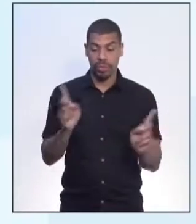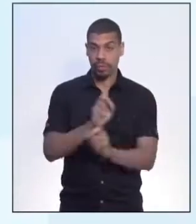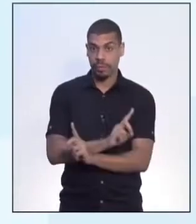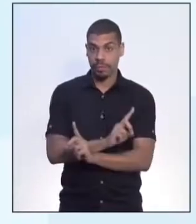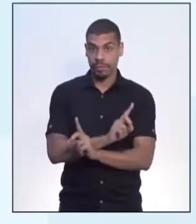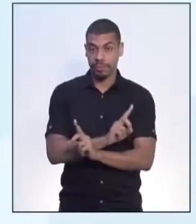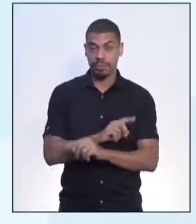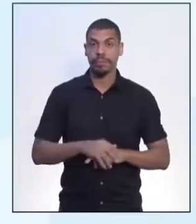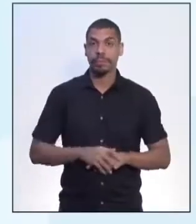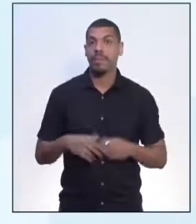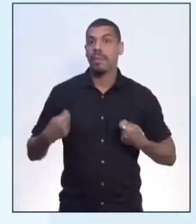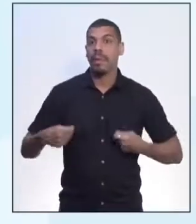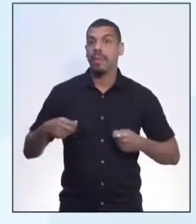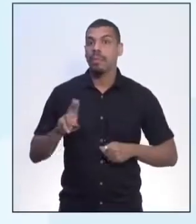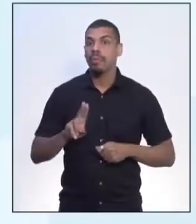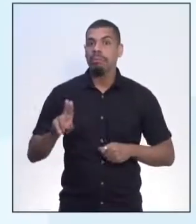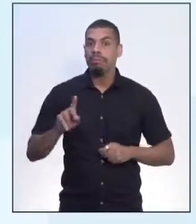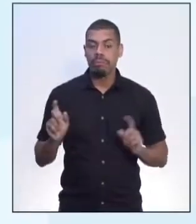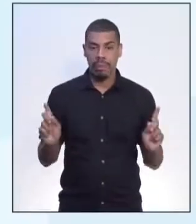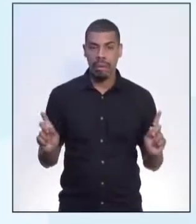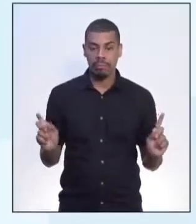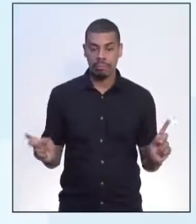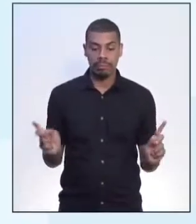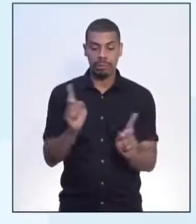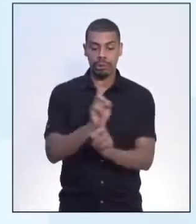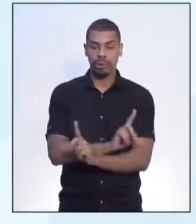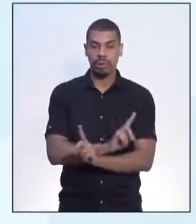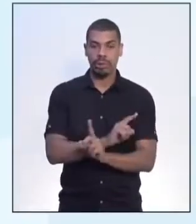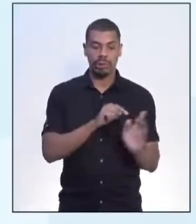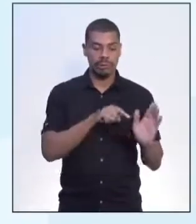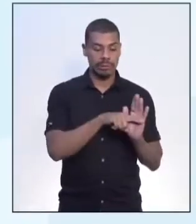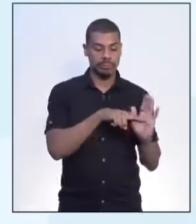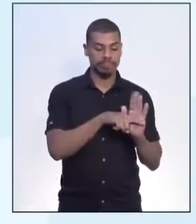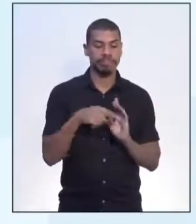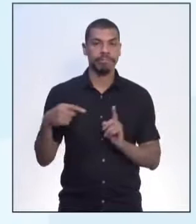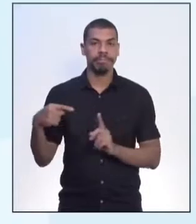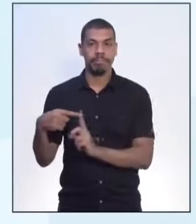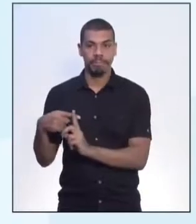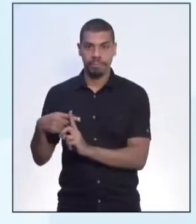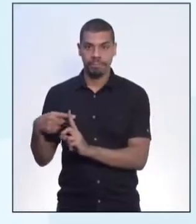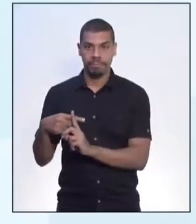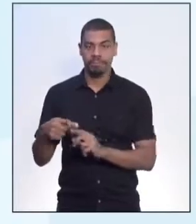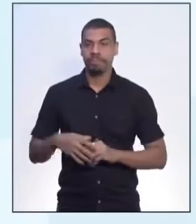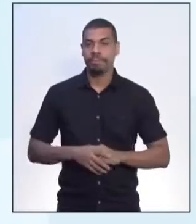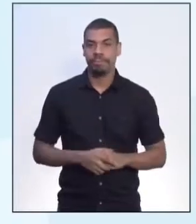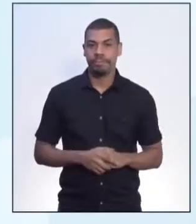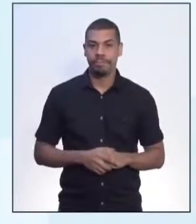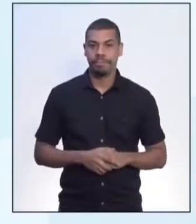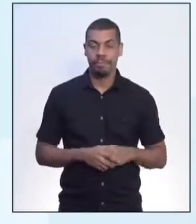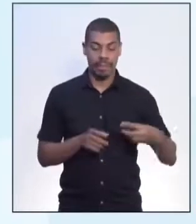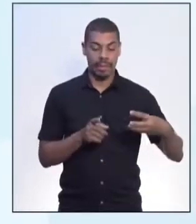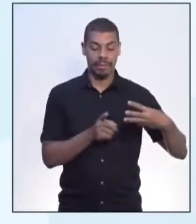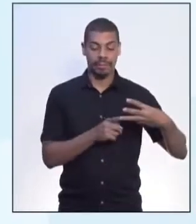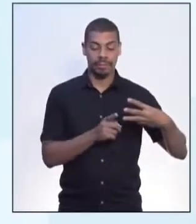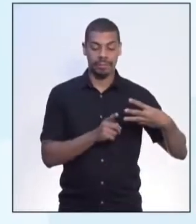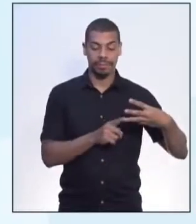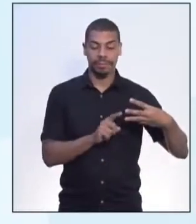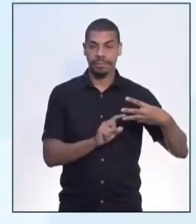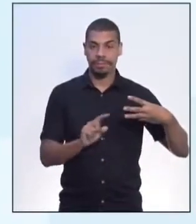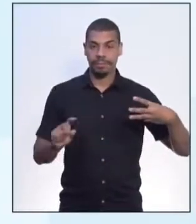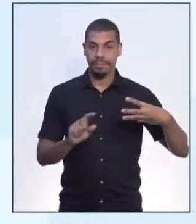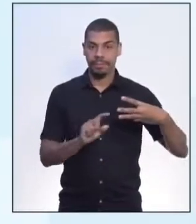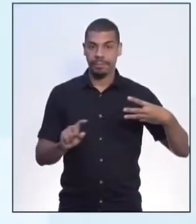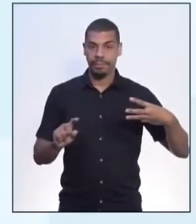contrário. E eu tenho que usar um link word para dizer que é uma ideia oposta. E na terceira linha ali, na